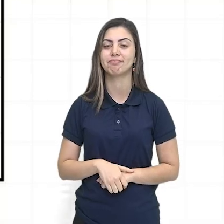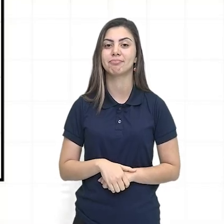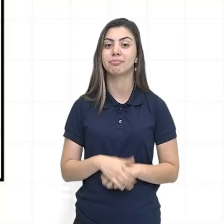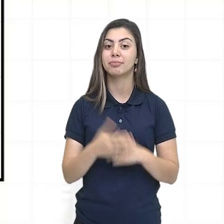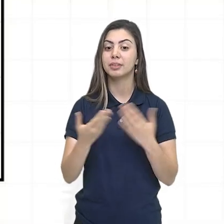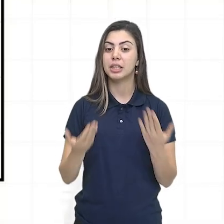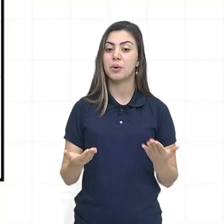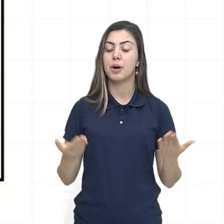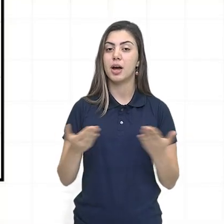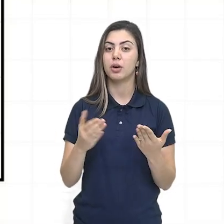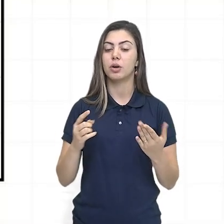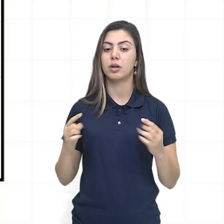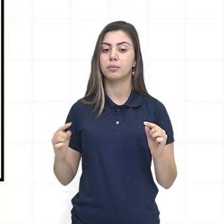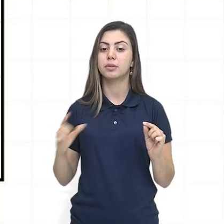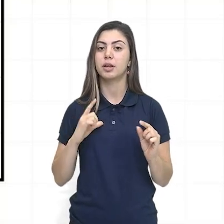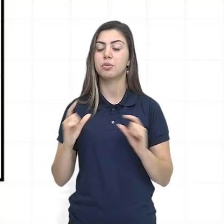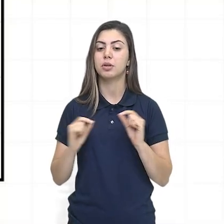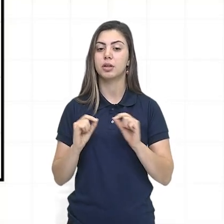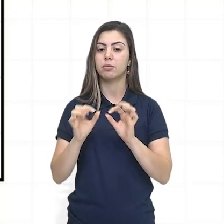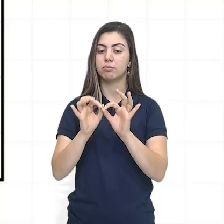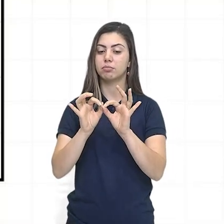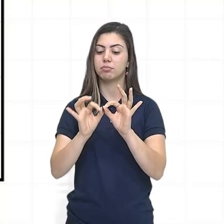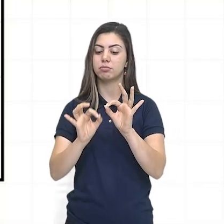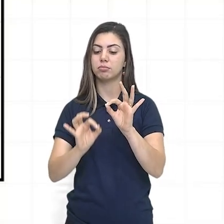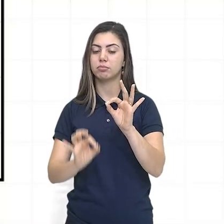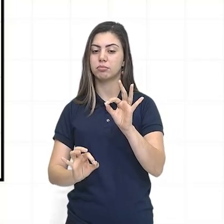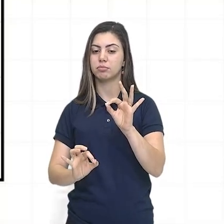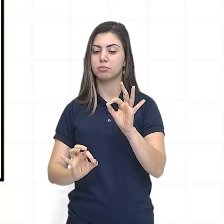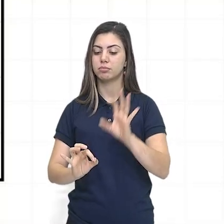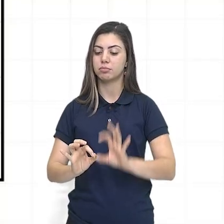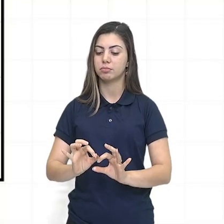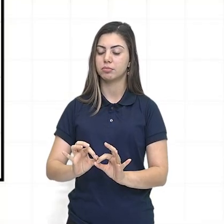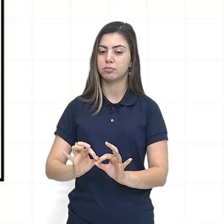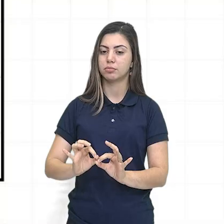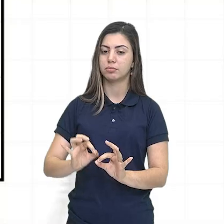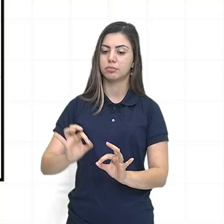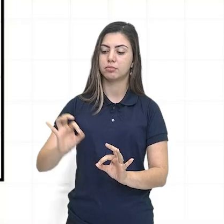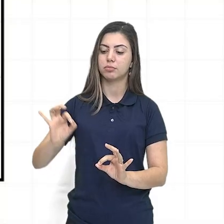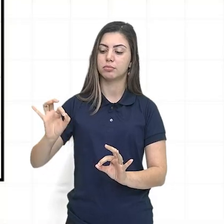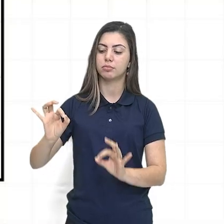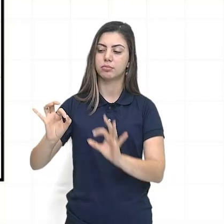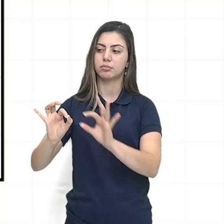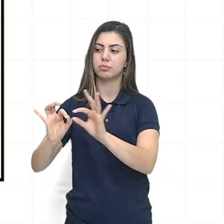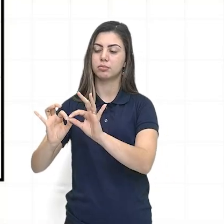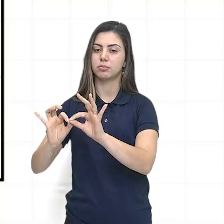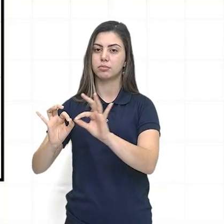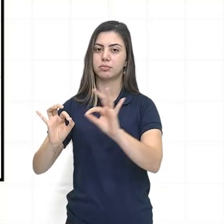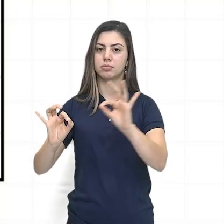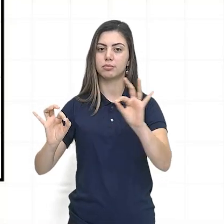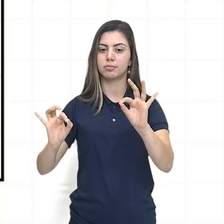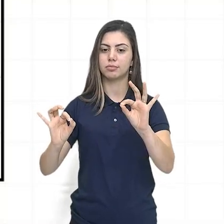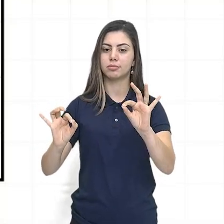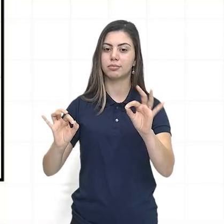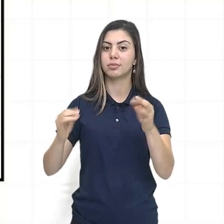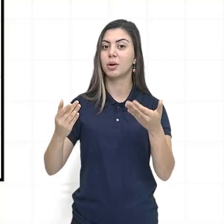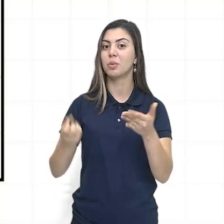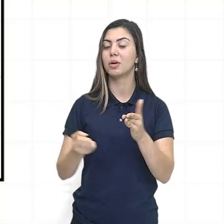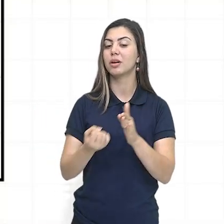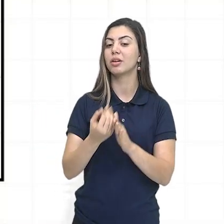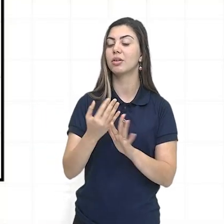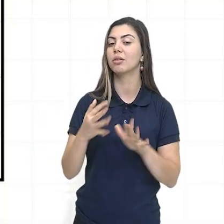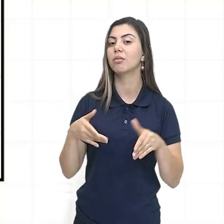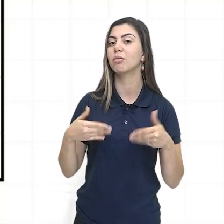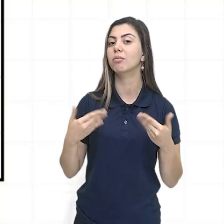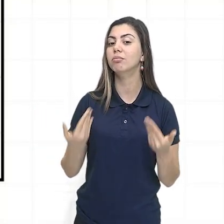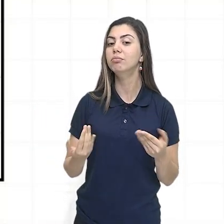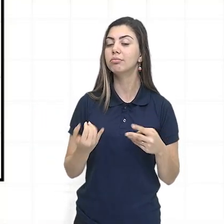vamos ligar. Ó. O A vai para o B vai para o C. Olha aqui, qual foi o polígono